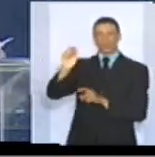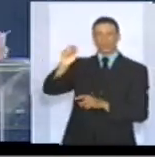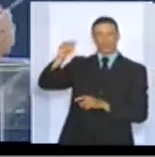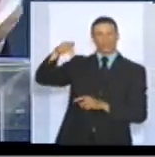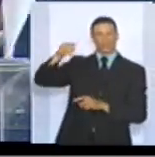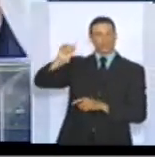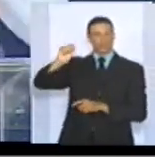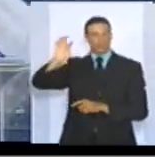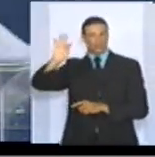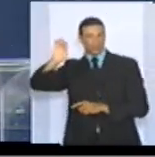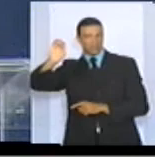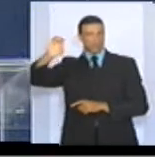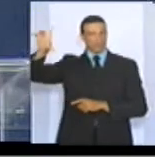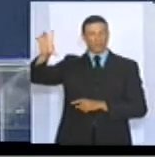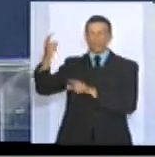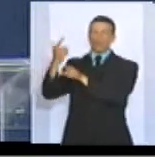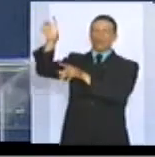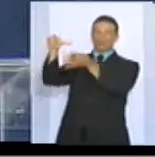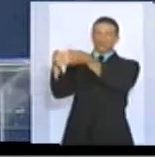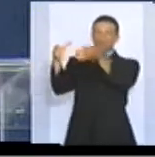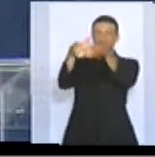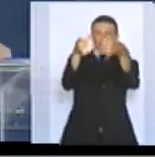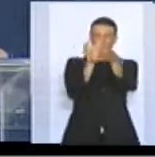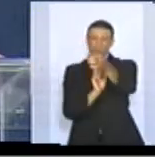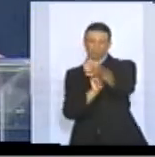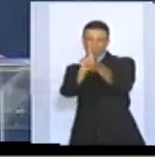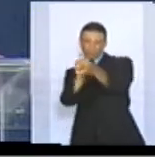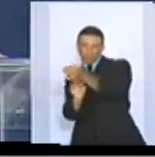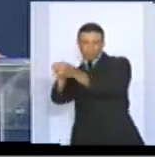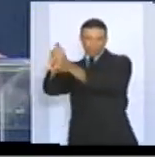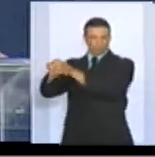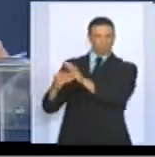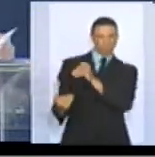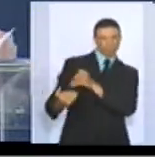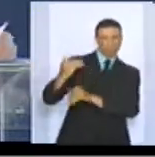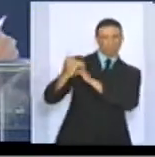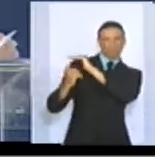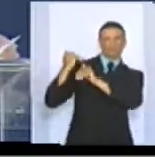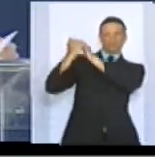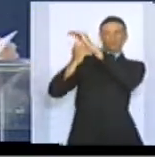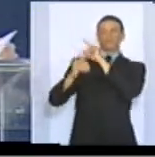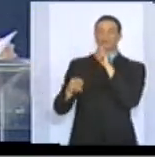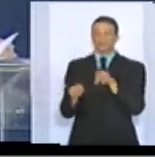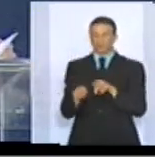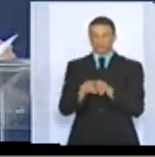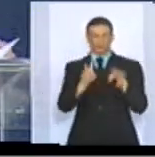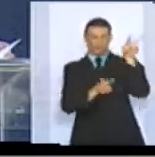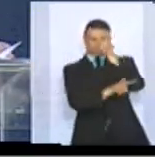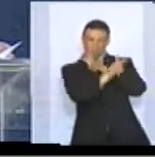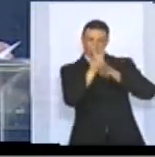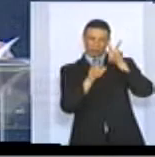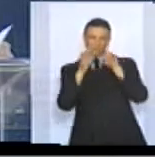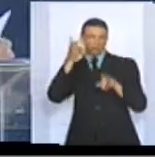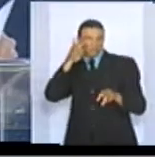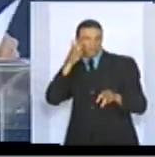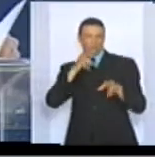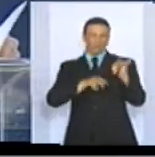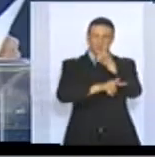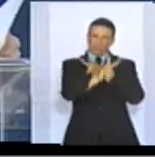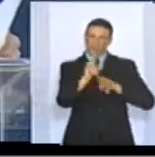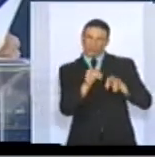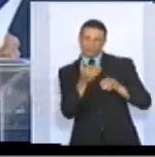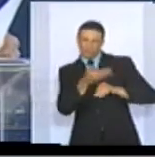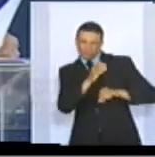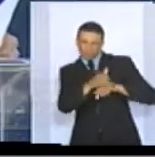os órgãos do SBDC. Administramos os mecanismos de desenvolvimento do setor audiovisual, os mecanismos de fomento à